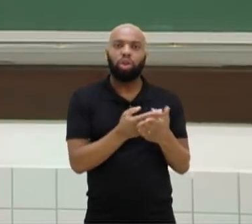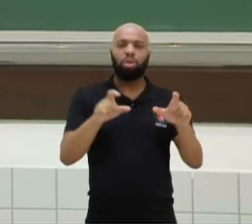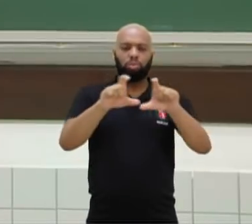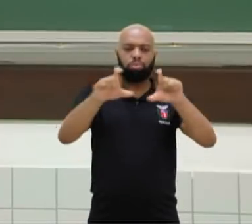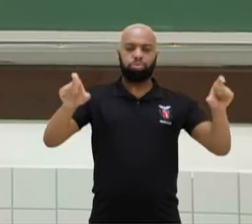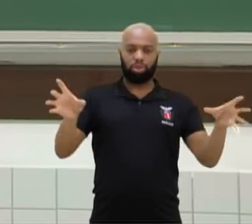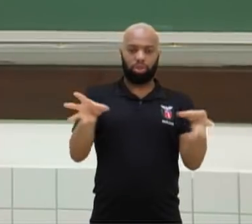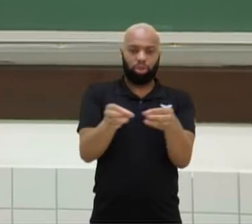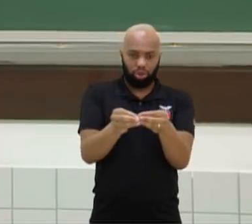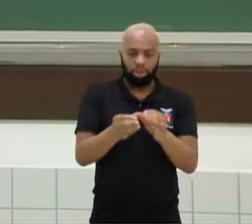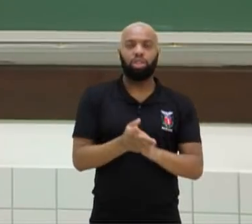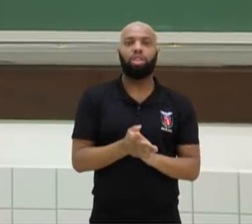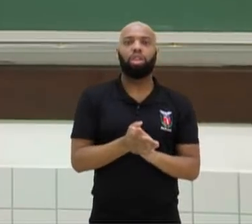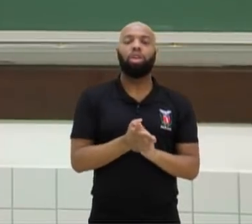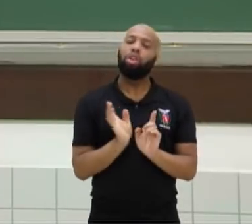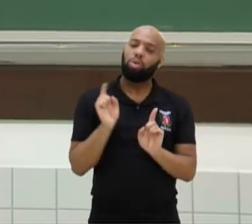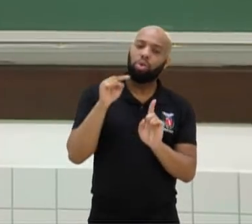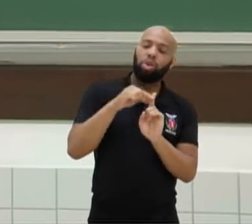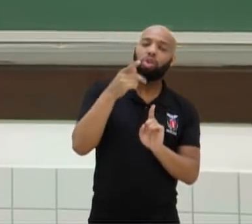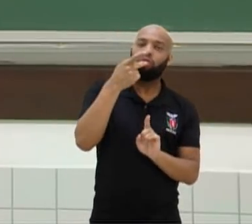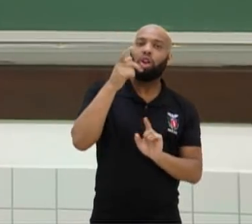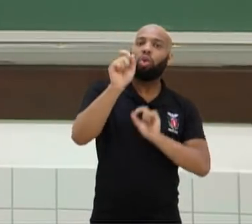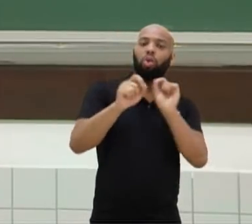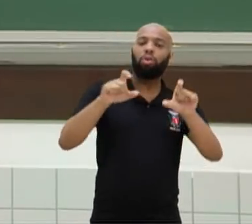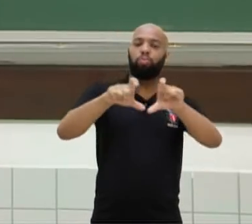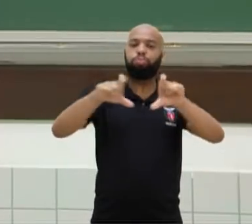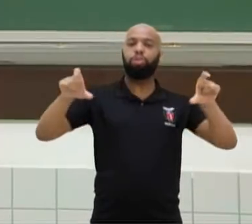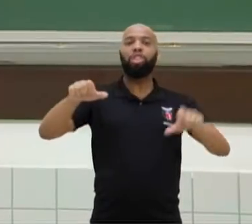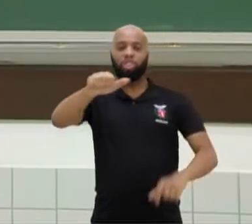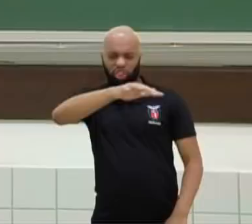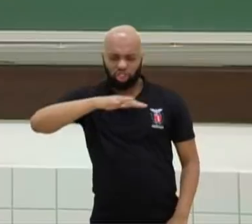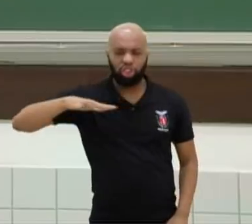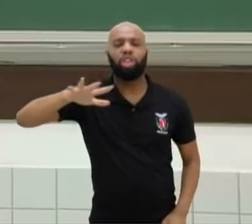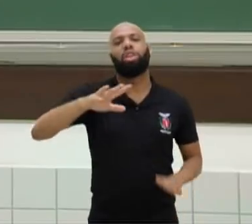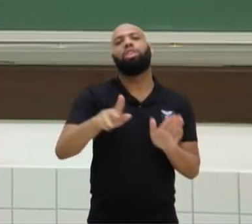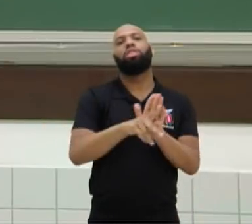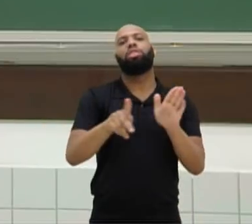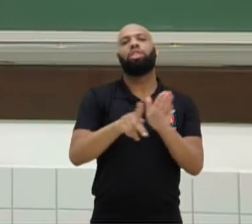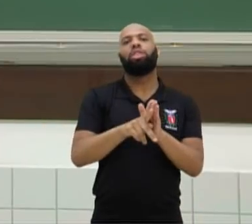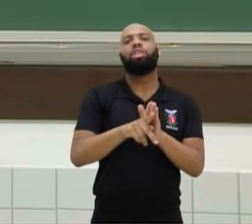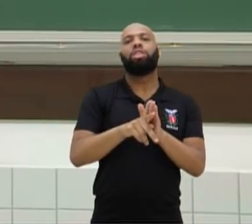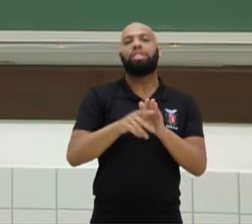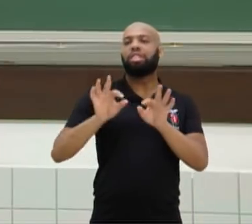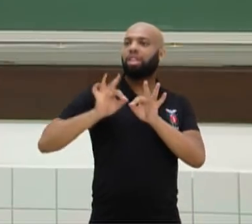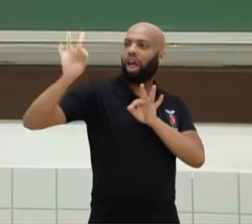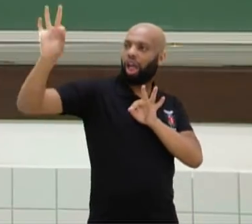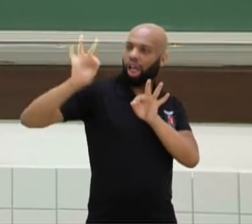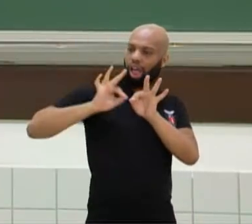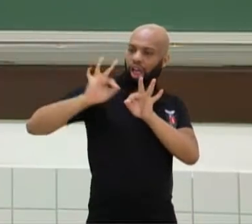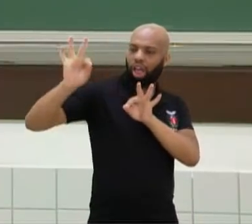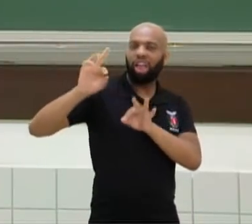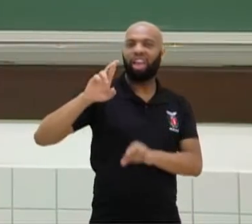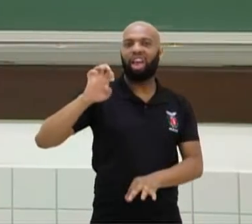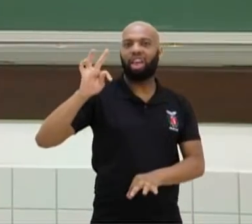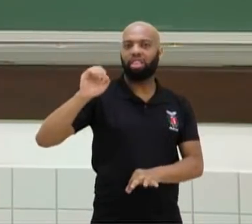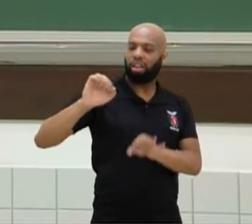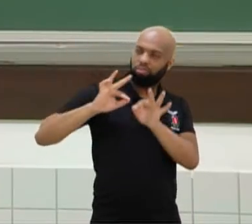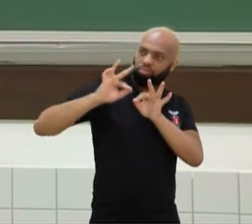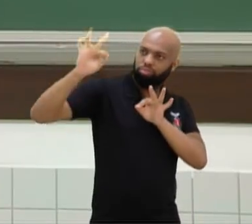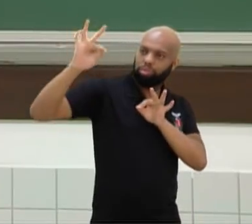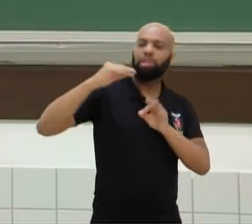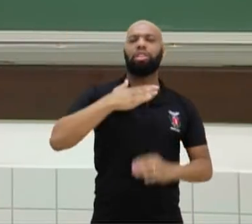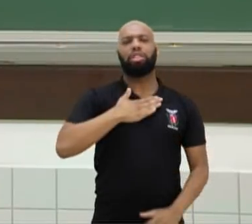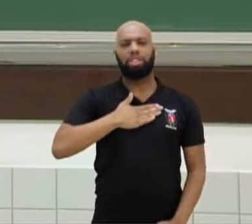e nosso objetivo é falar da equação geral da reta. Aqui a gente tem que ir bem tranquilo,